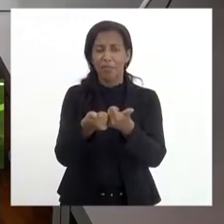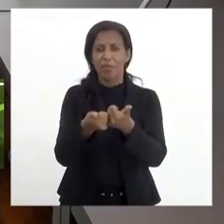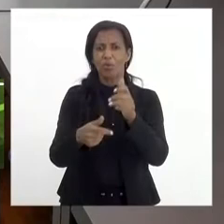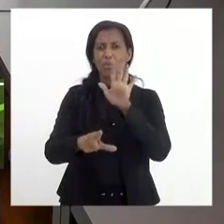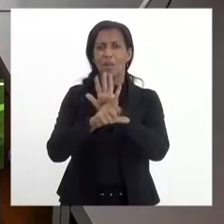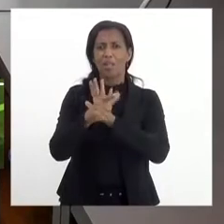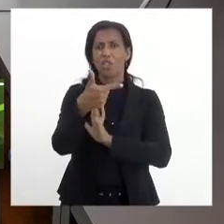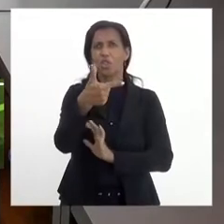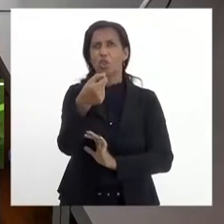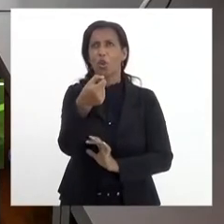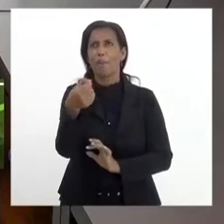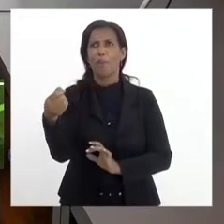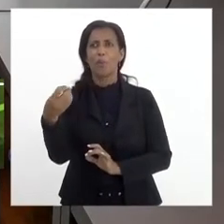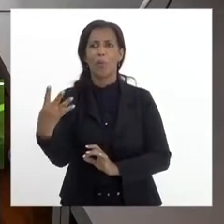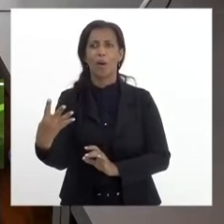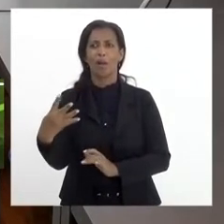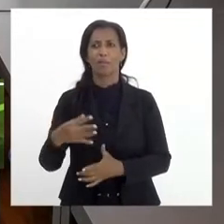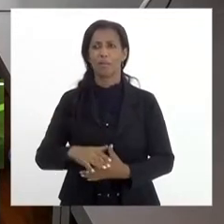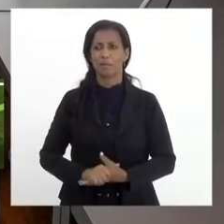2004. Vossa Excelência,